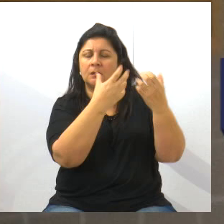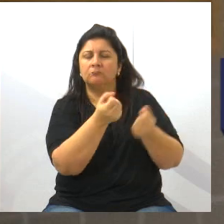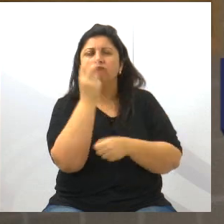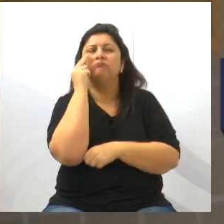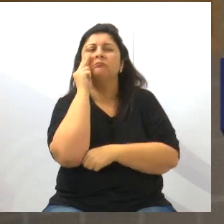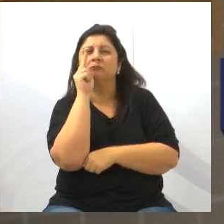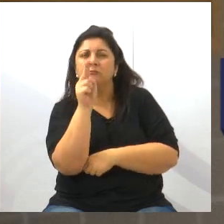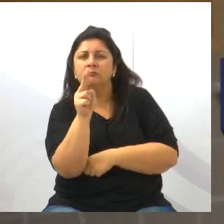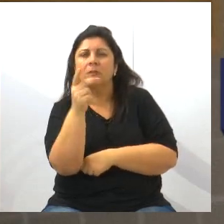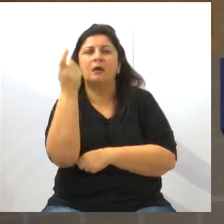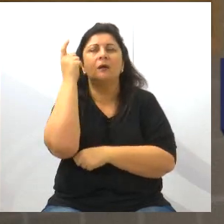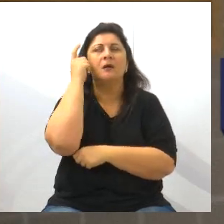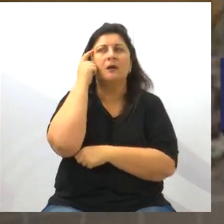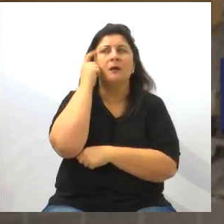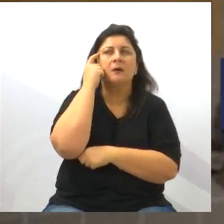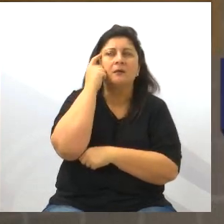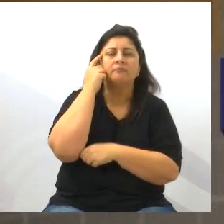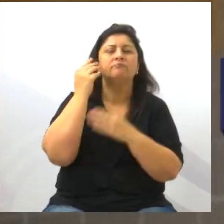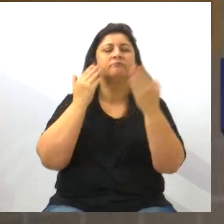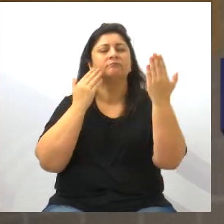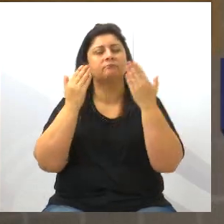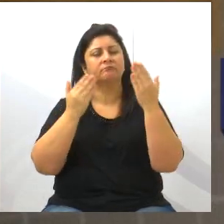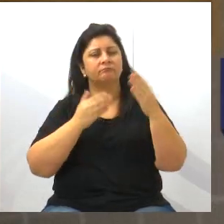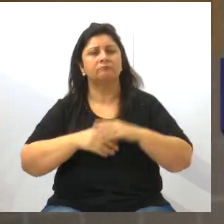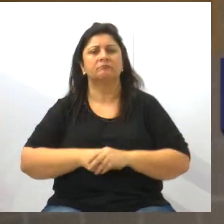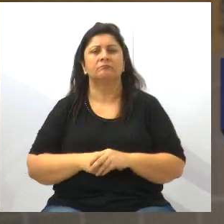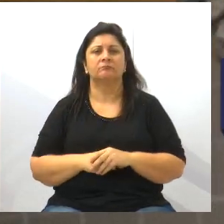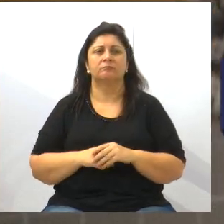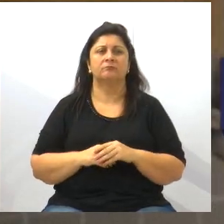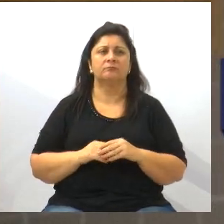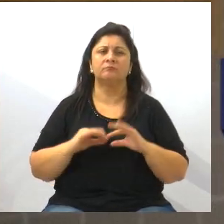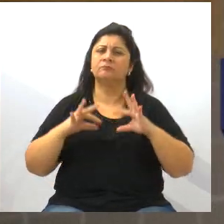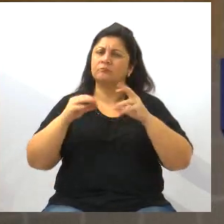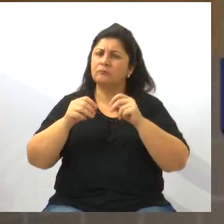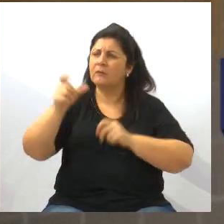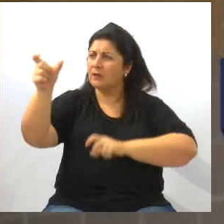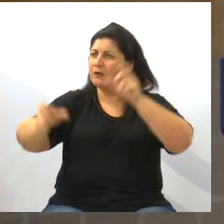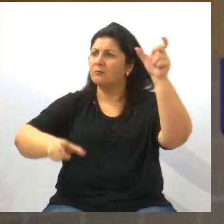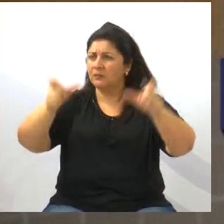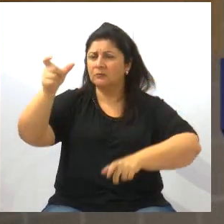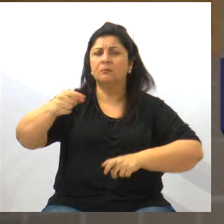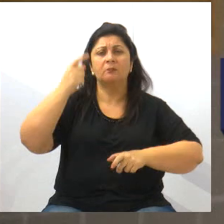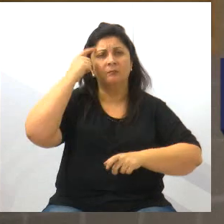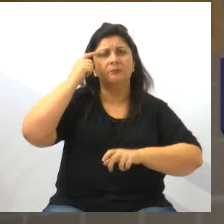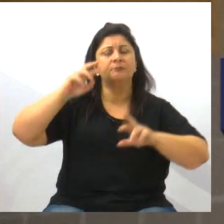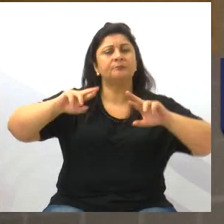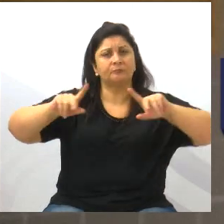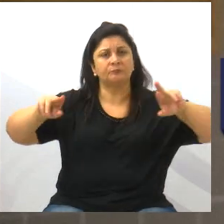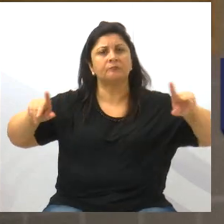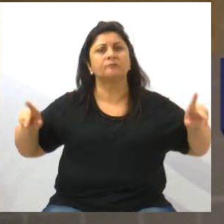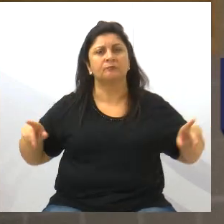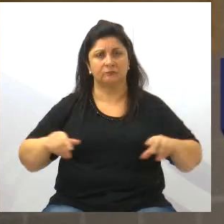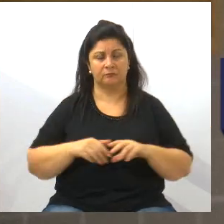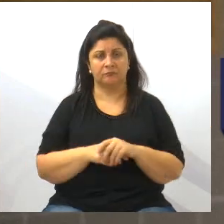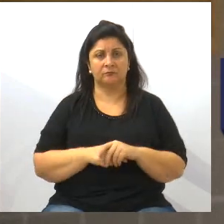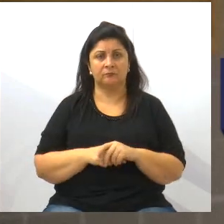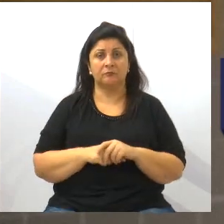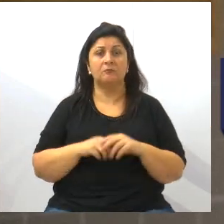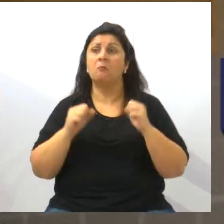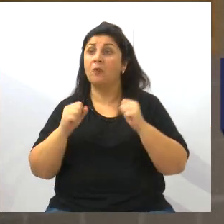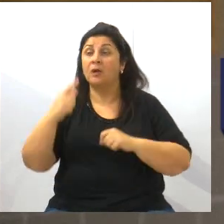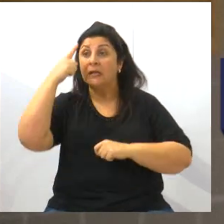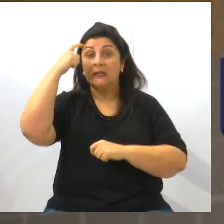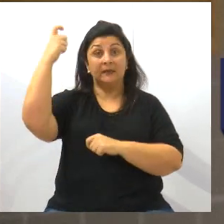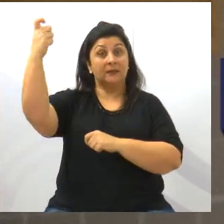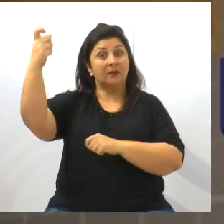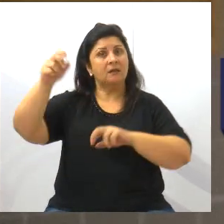ouve todas as pessoas, as pessoas que pensam diferente e que podem ter ideias